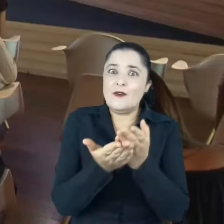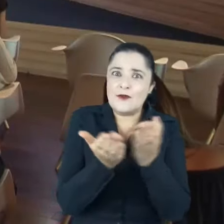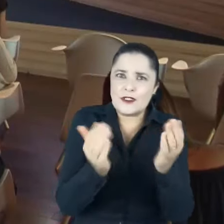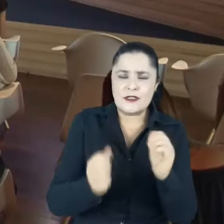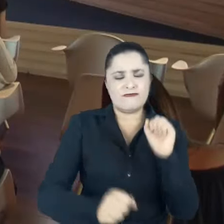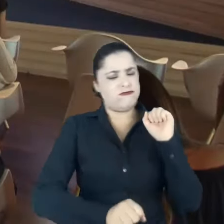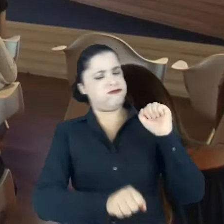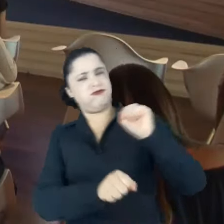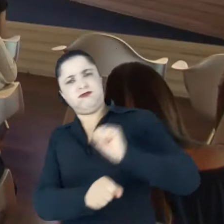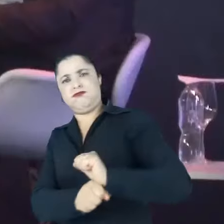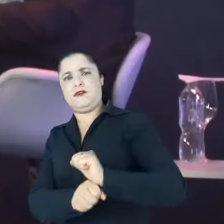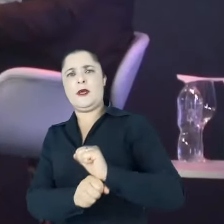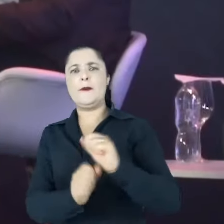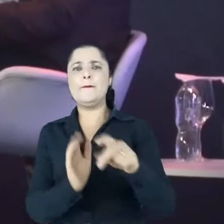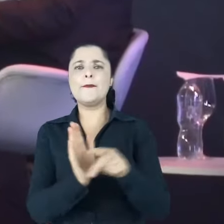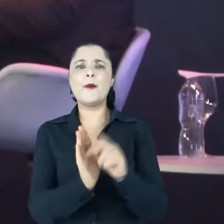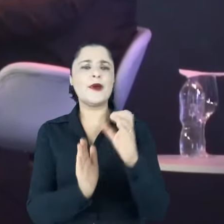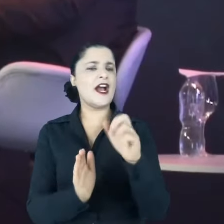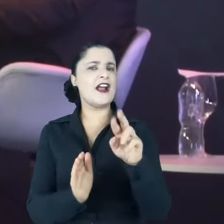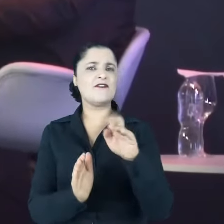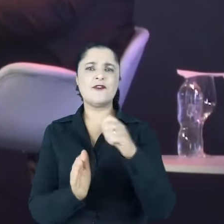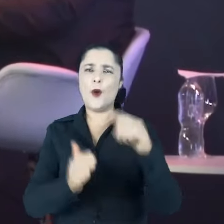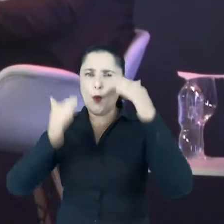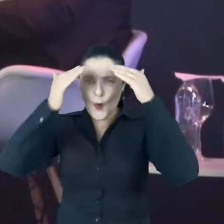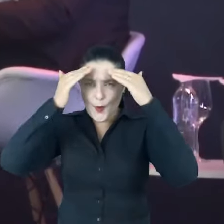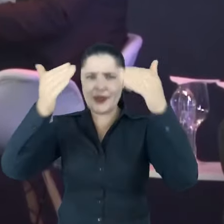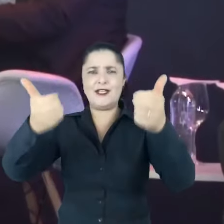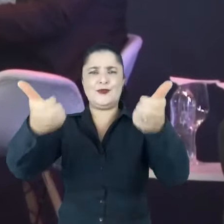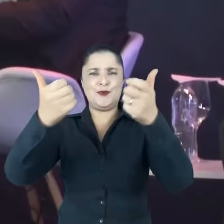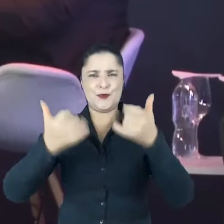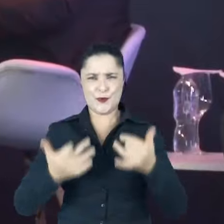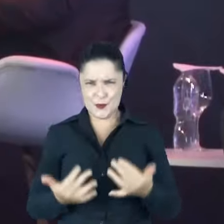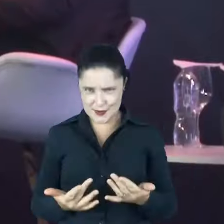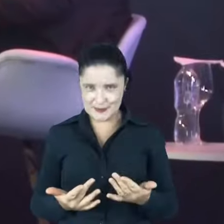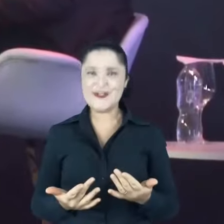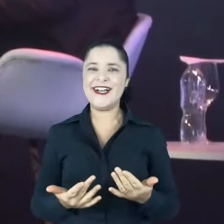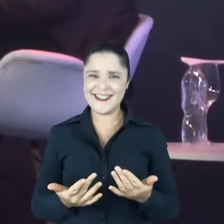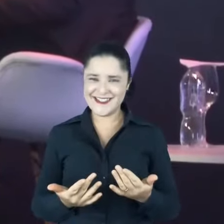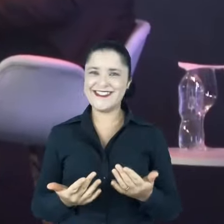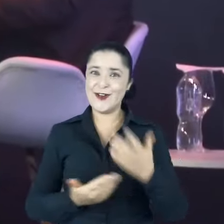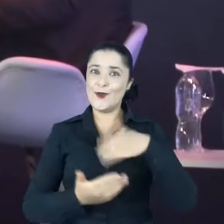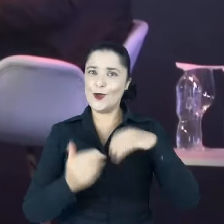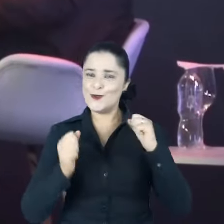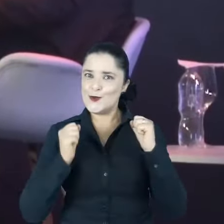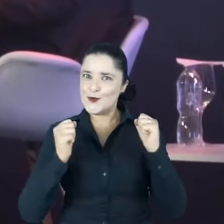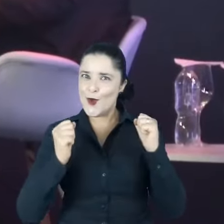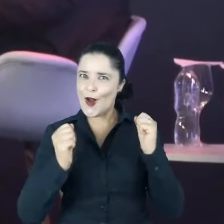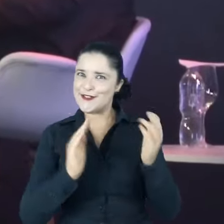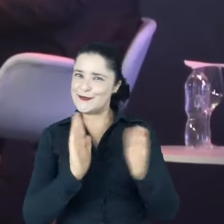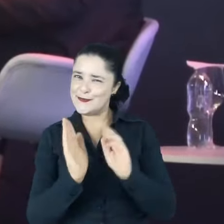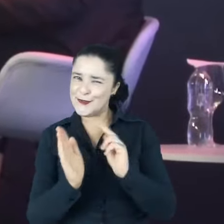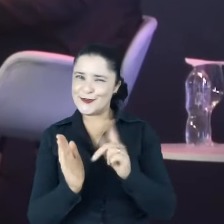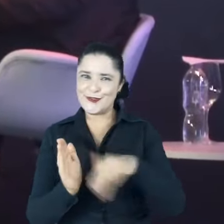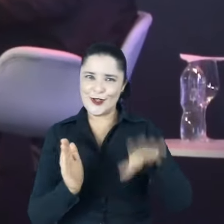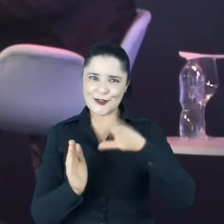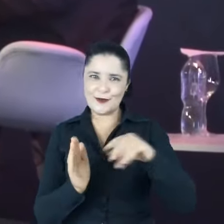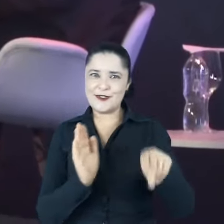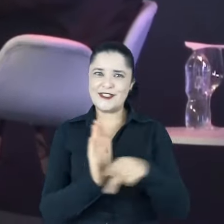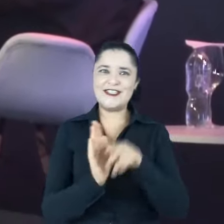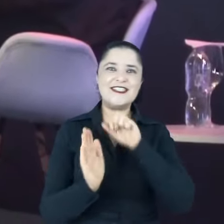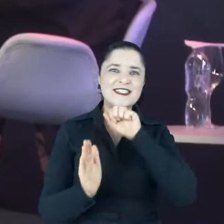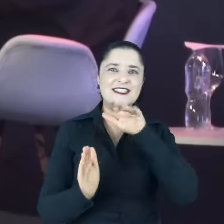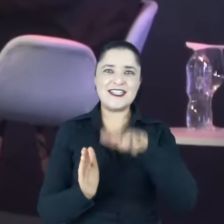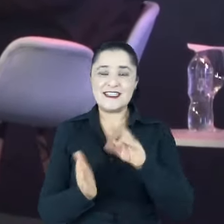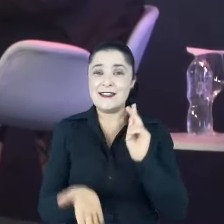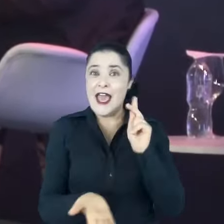carvão. Obrigada pela sua explicação aqui. A gente torce muito para que aqui nós somos todos na Scania realistas